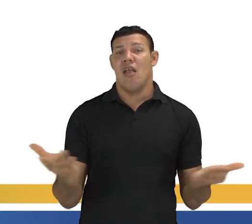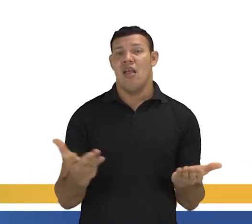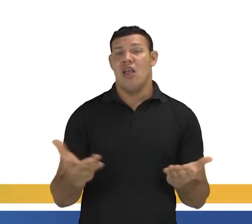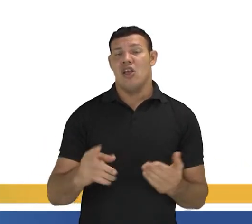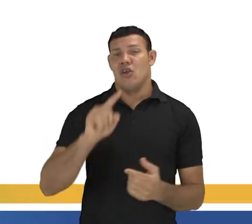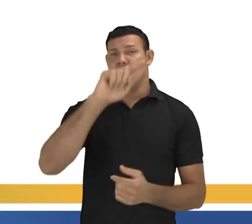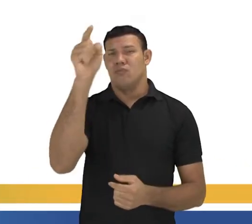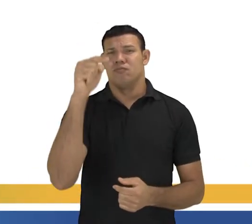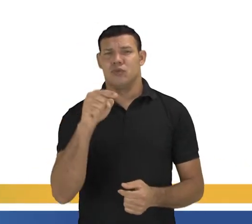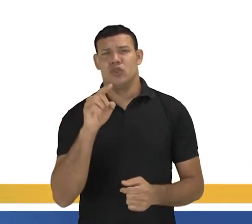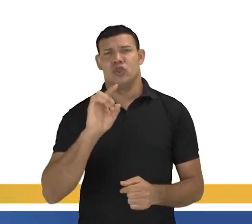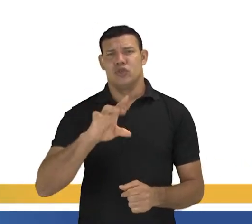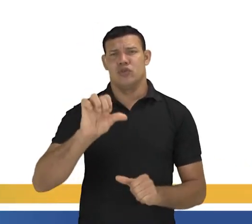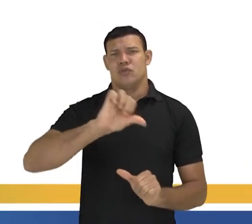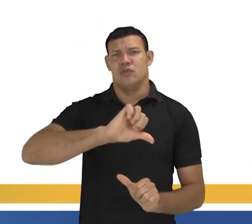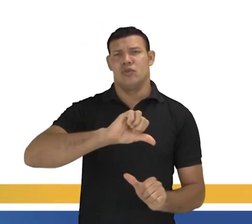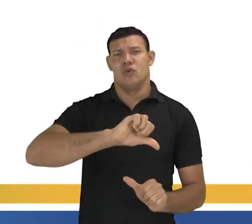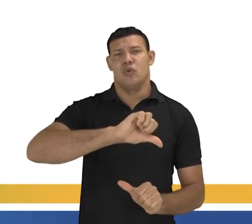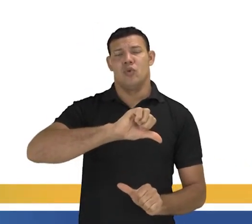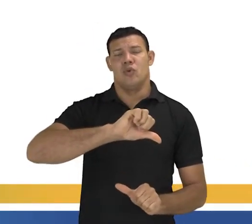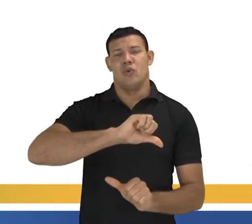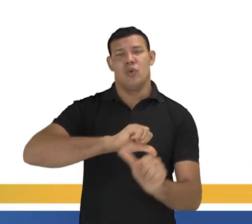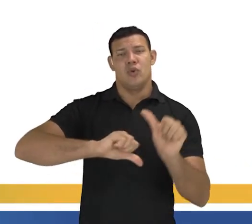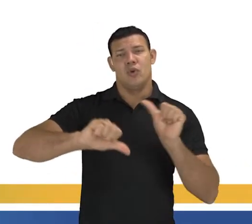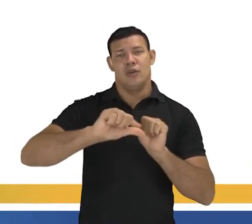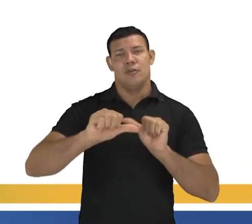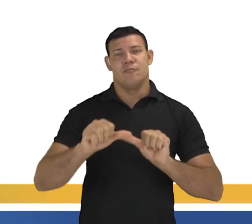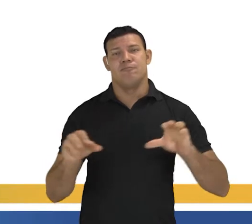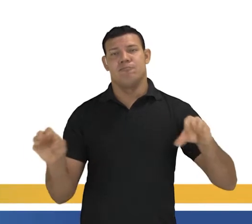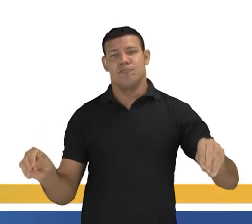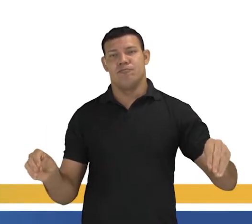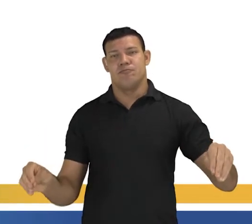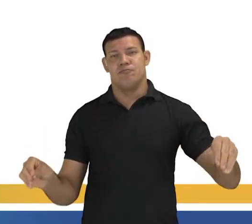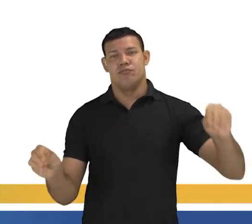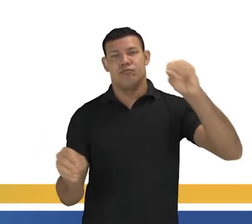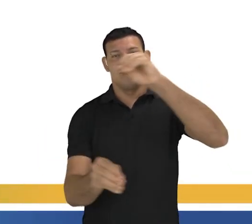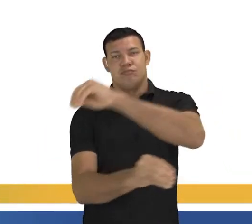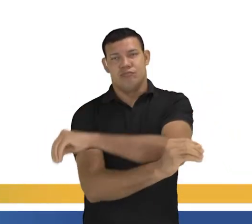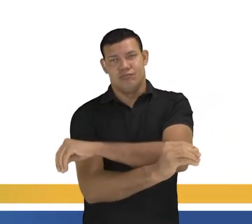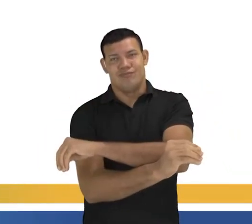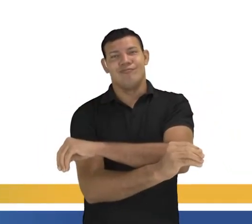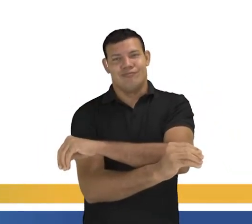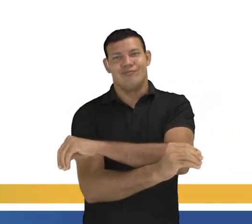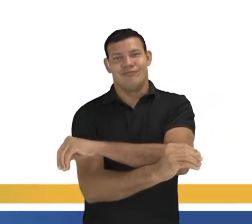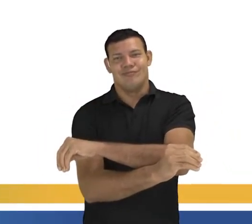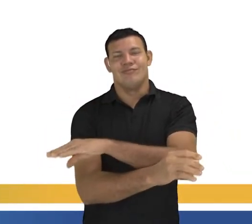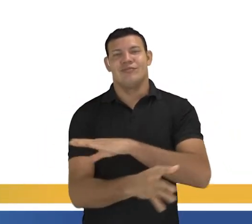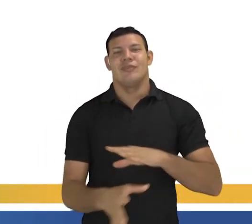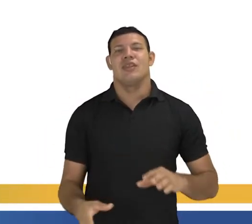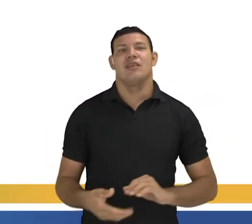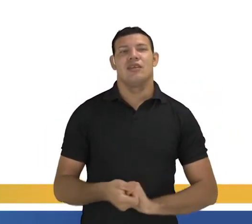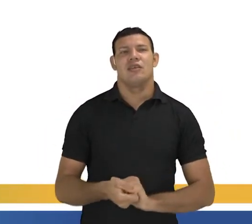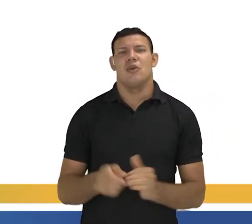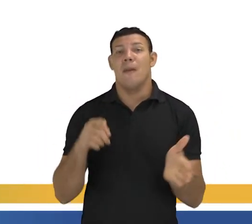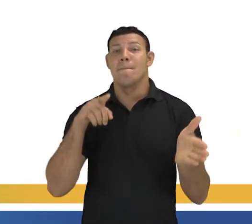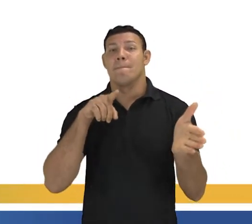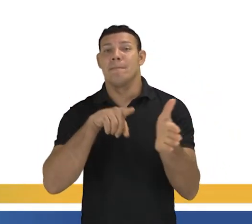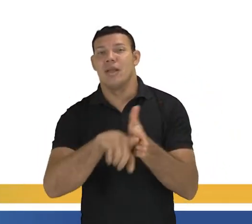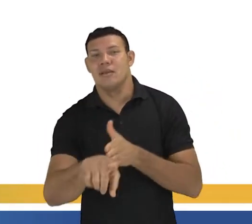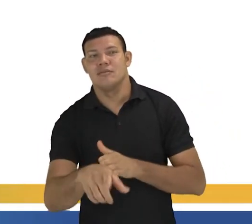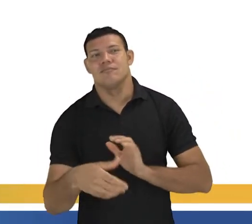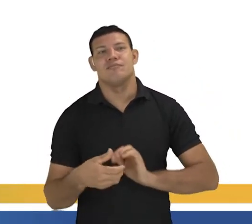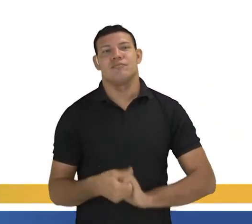de colocarmos o have, que é o verbo auxiliar, depois do sujeito, nós vamos colocá-lo antes do sujeito. Para fazer uma pergunta e